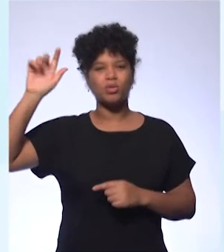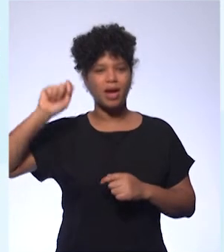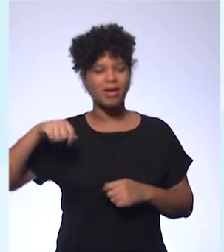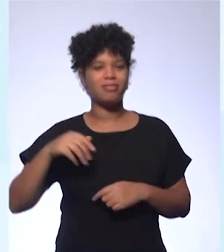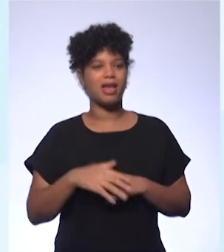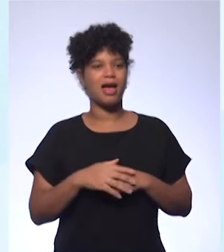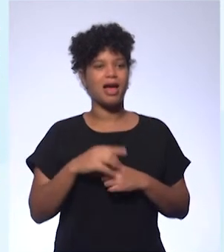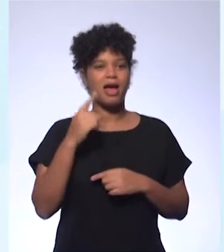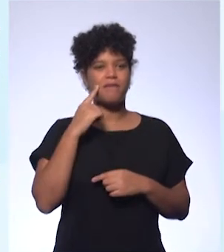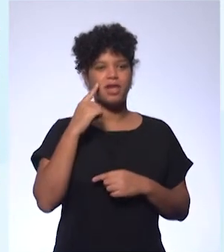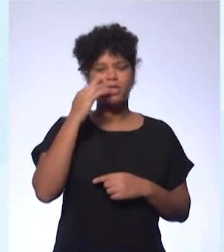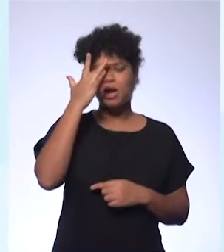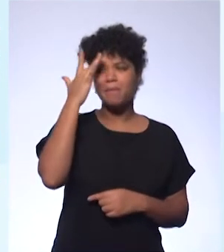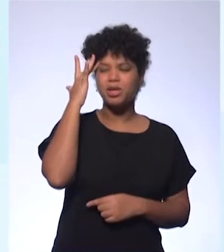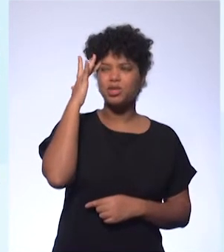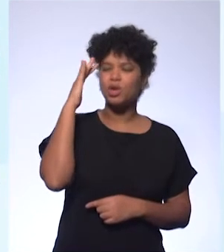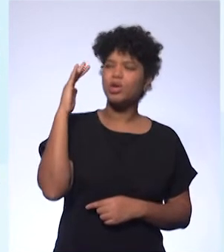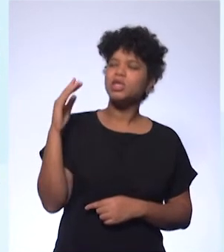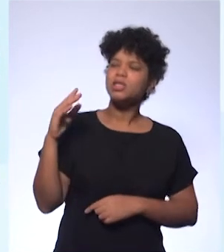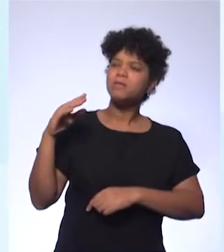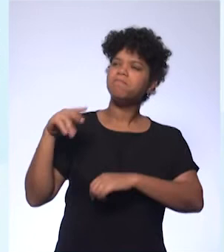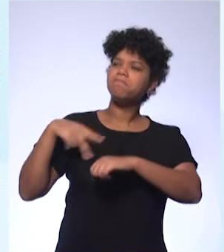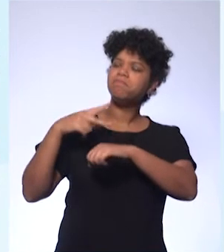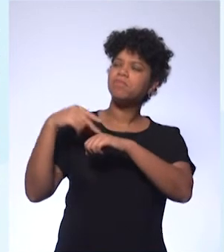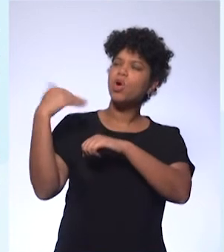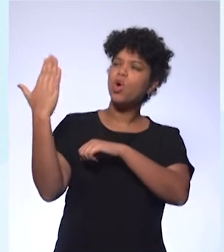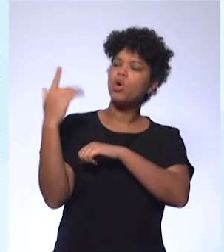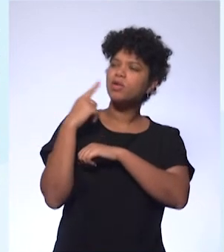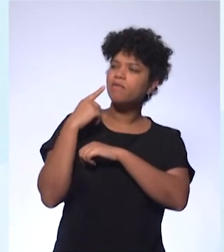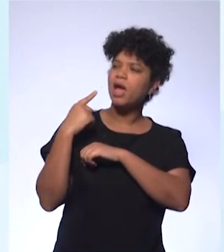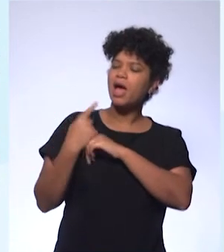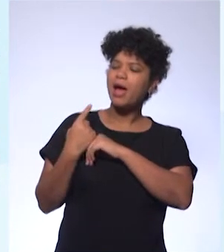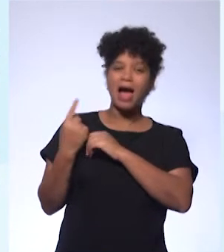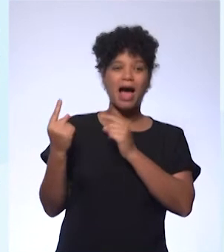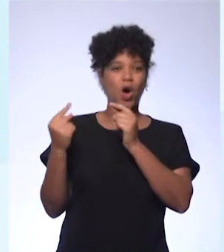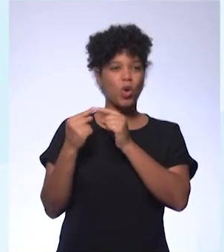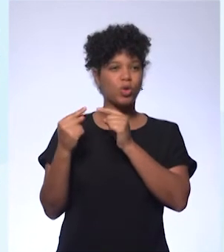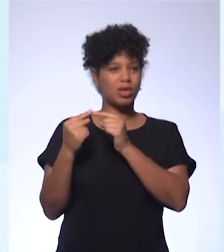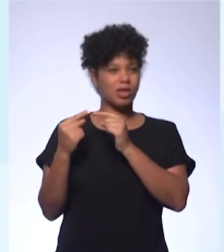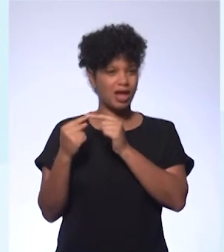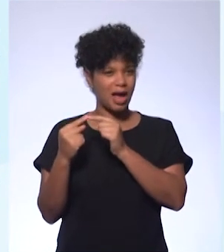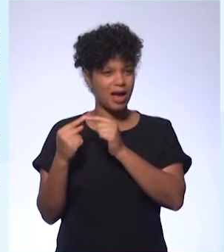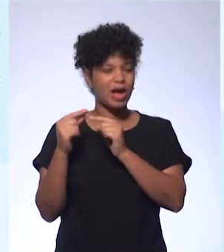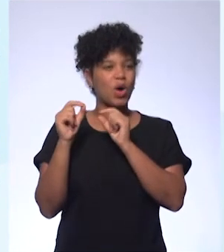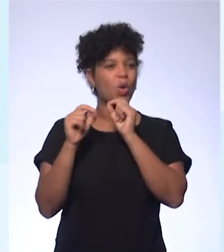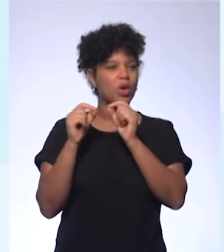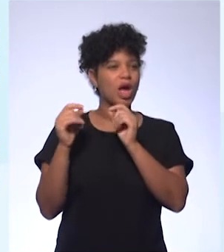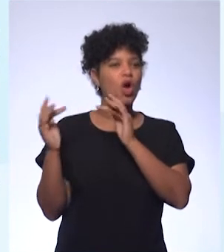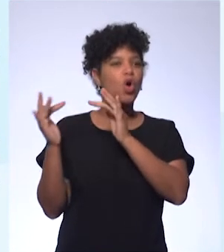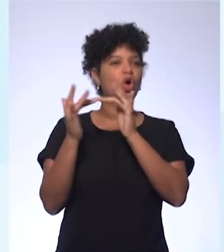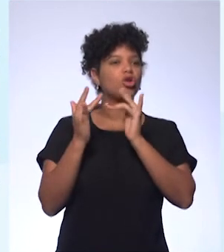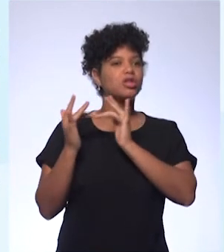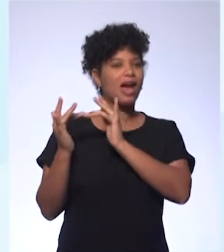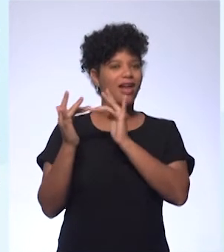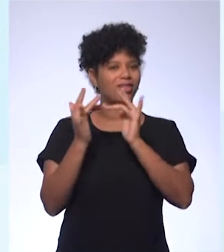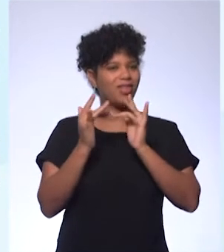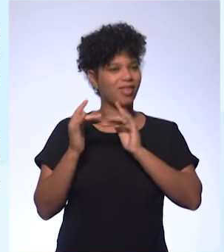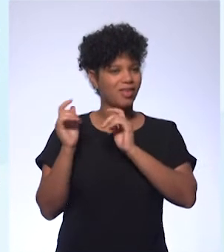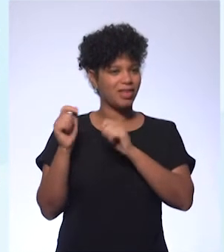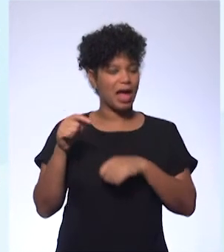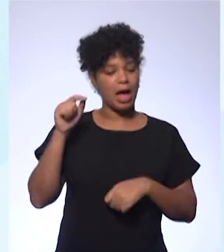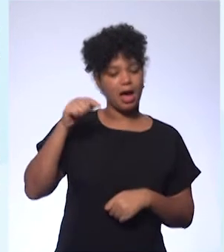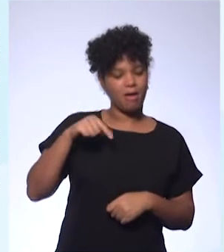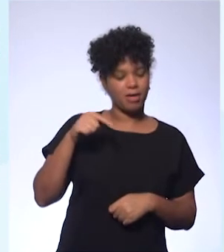com os vanguardistas europeus. E aí a gente vê, né, artistas como Tarsila do Amaral, né,